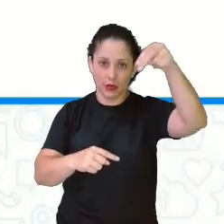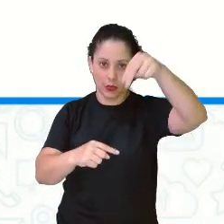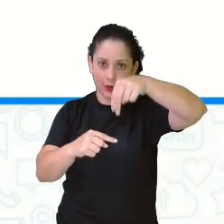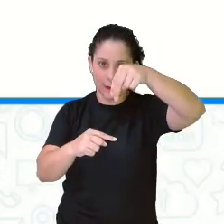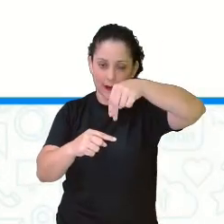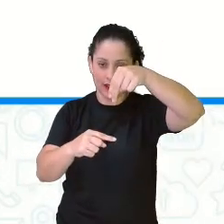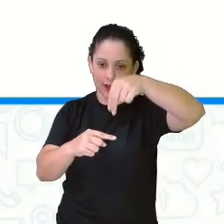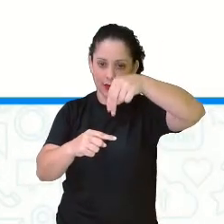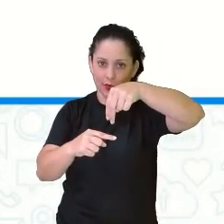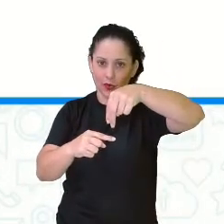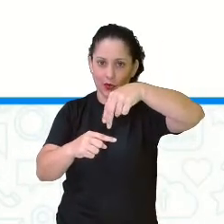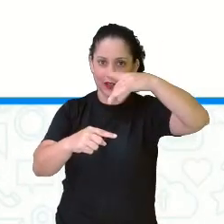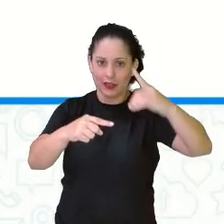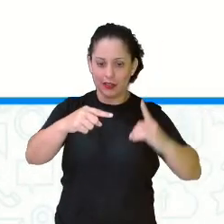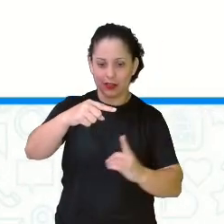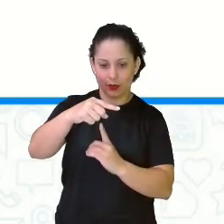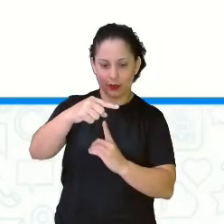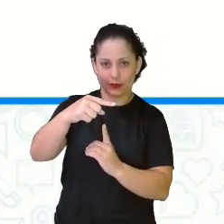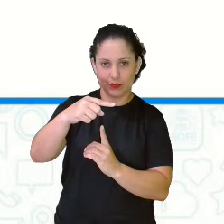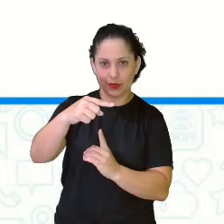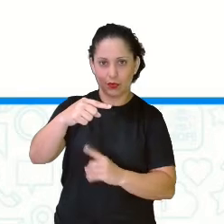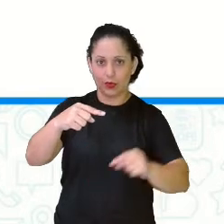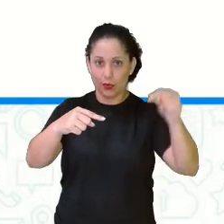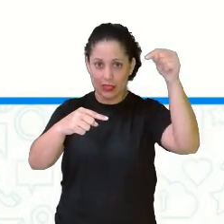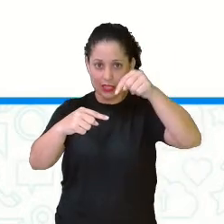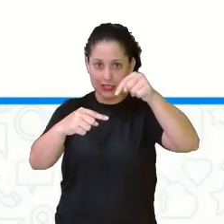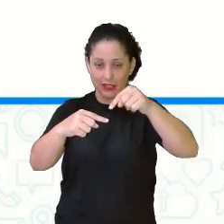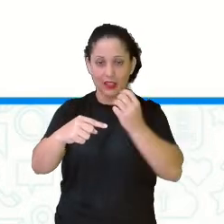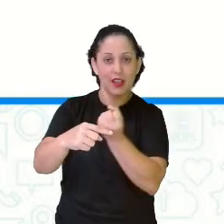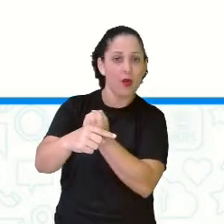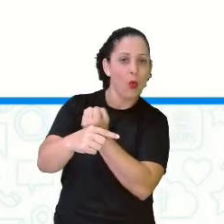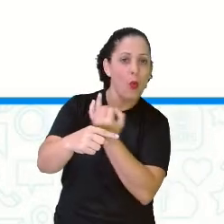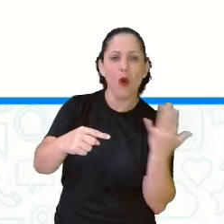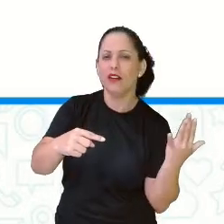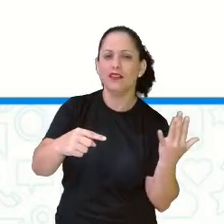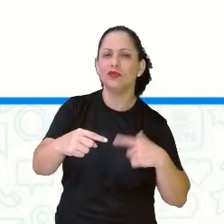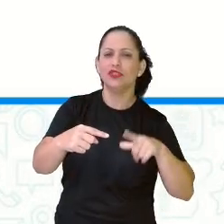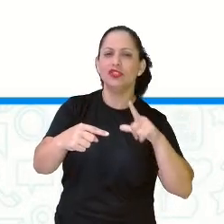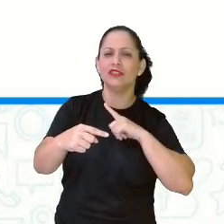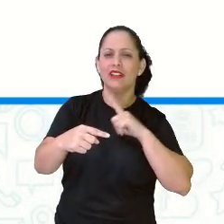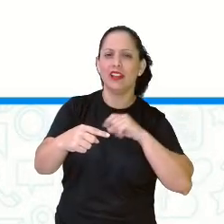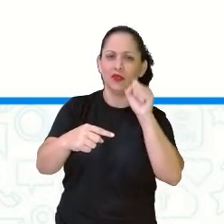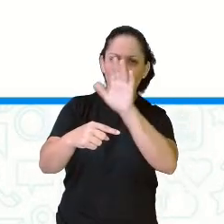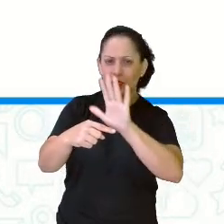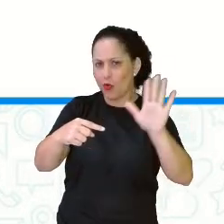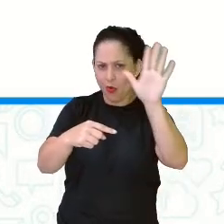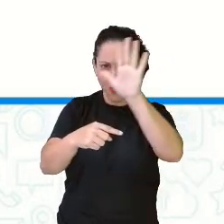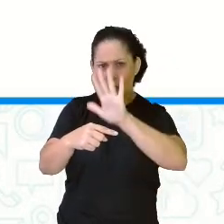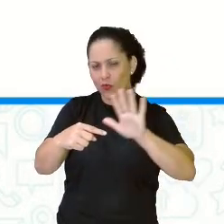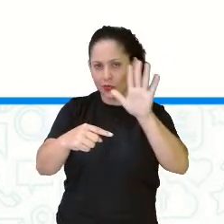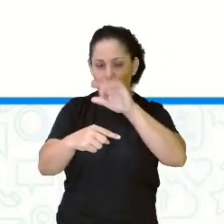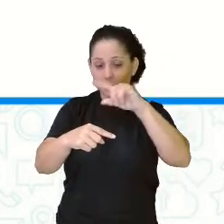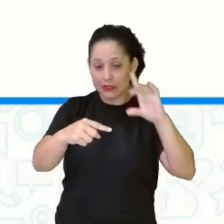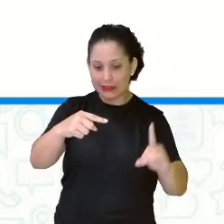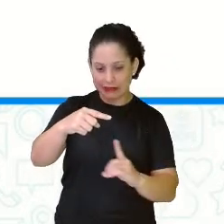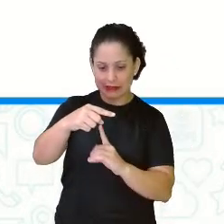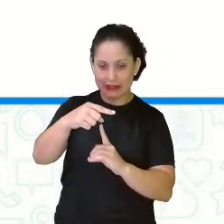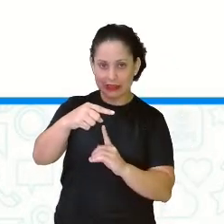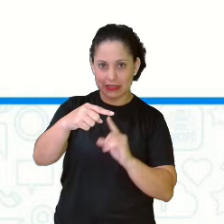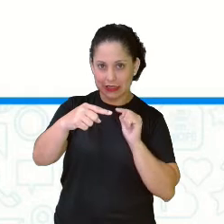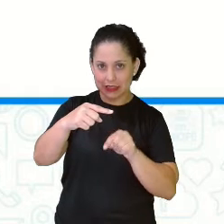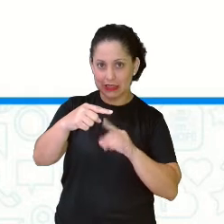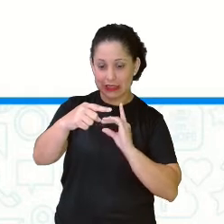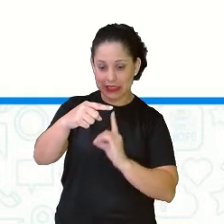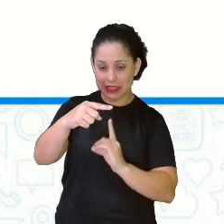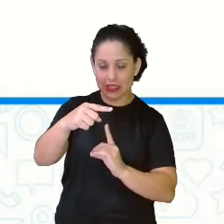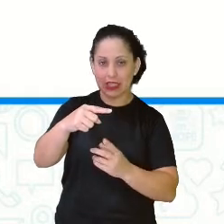parte superior e indica quantas partes foram consideradas do todo. O denominador é o